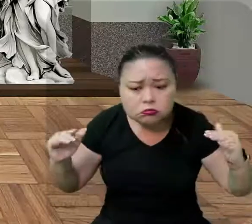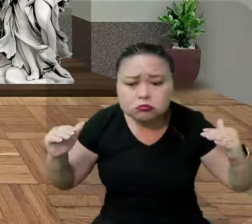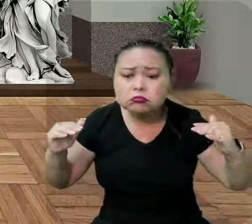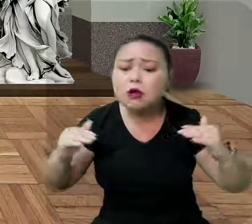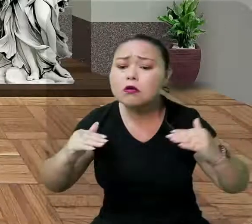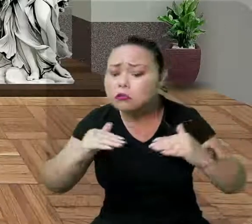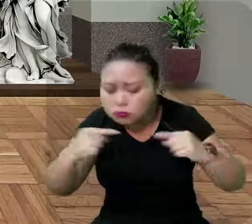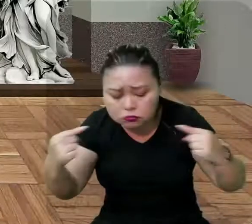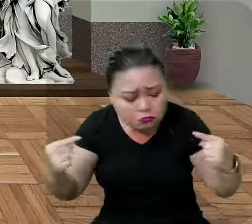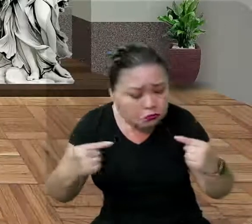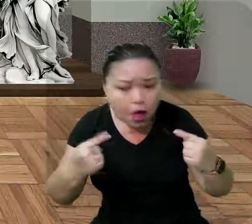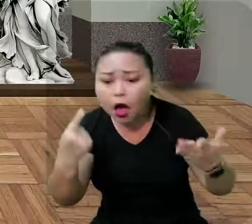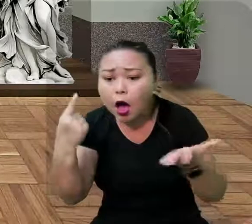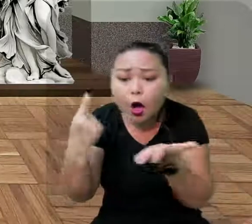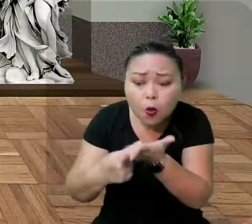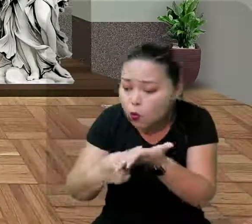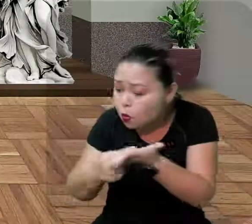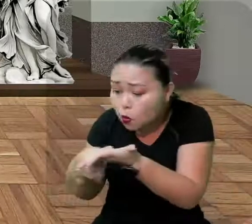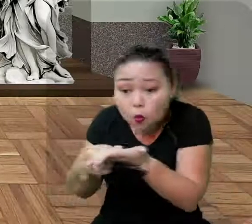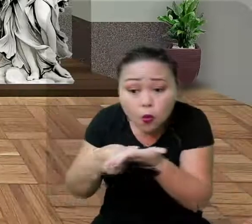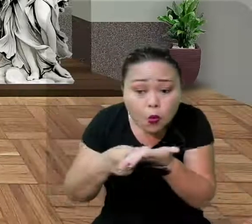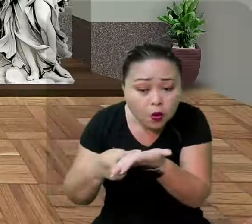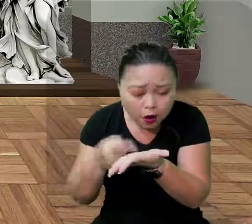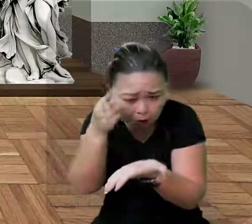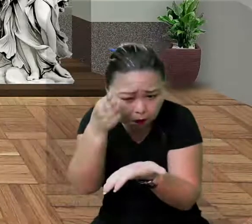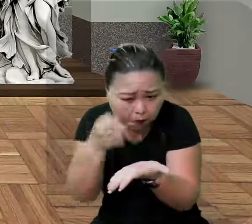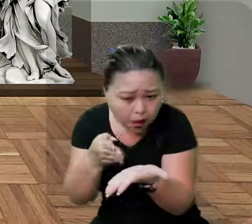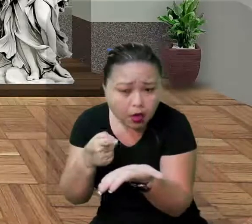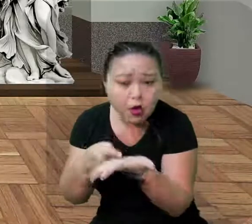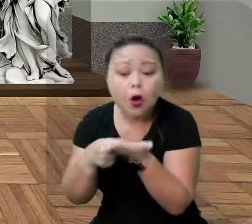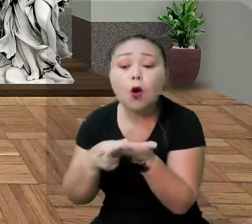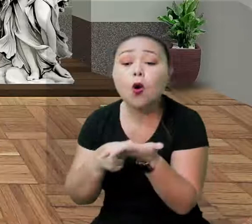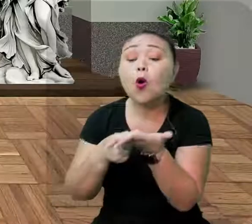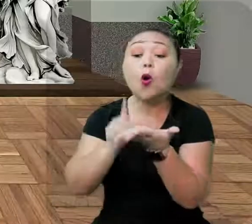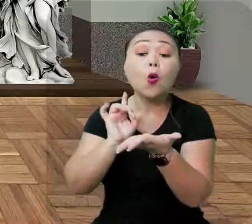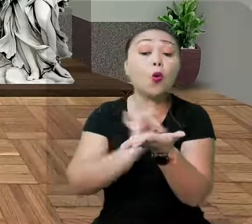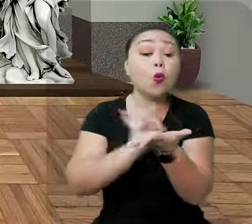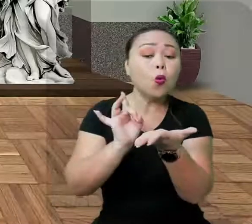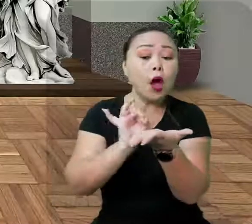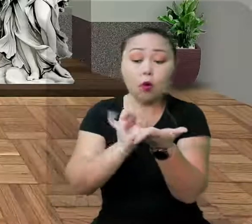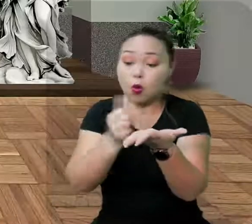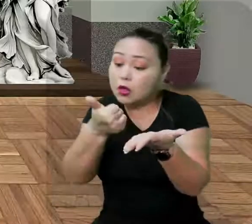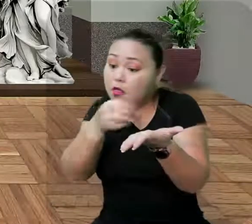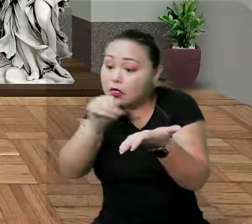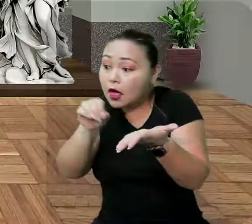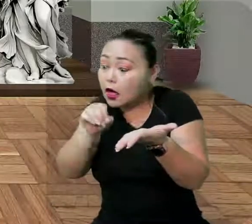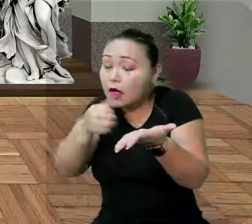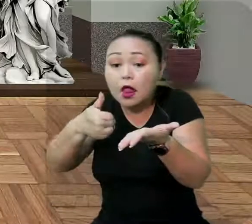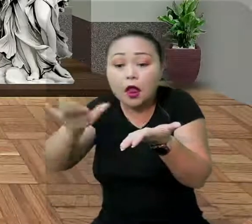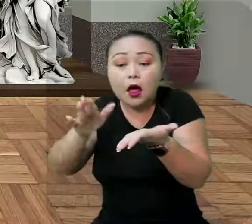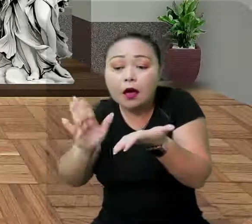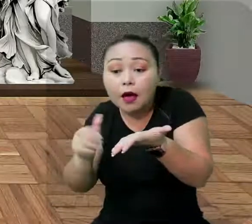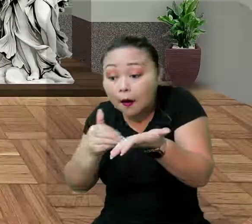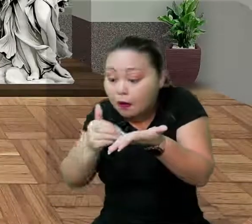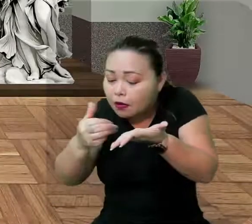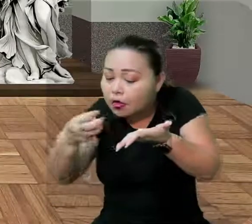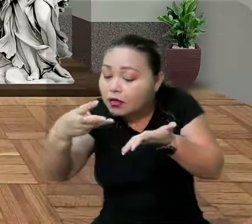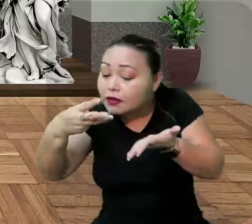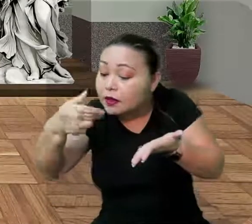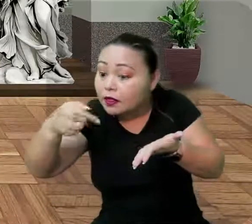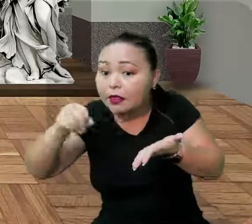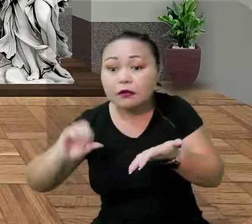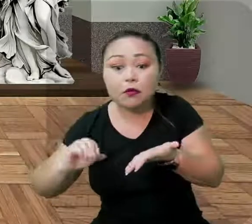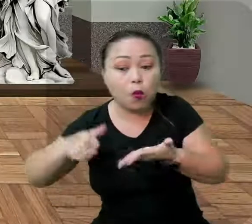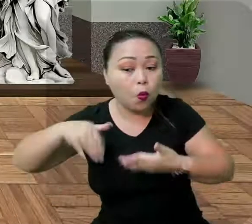num acordo como chegar no meio o que era apenas cem Léguas aumentou para ele